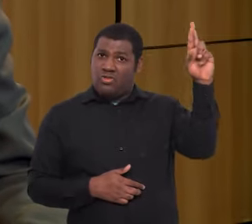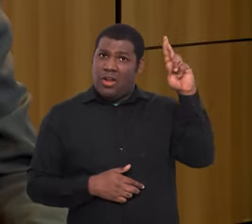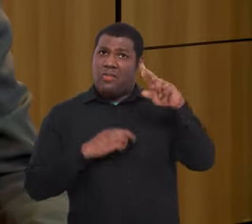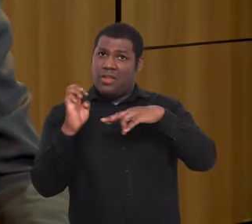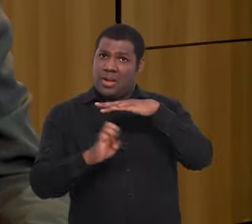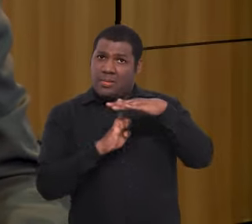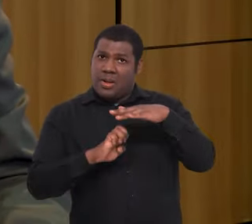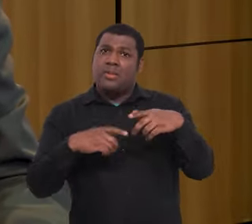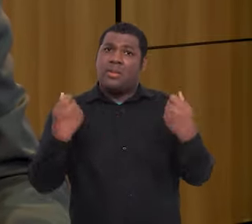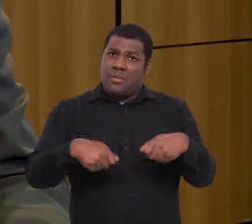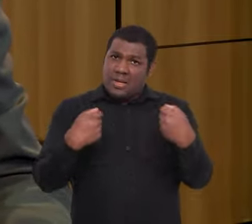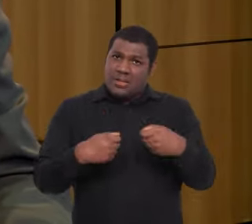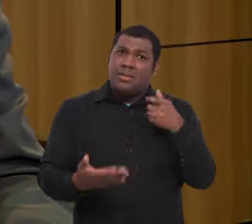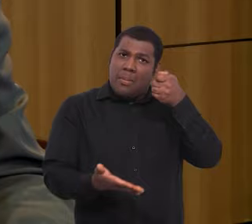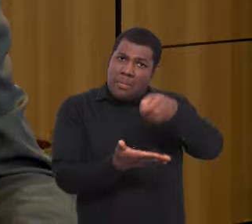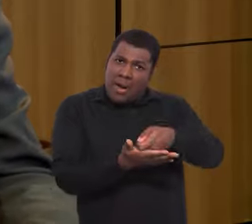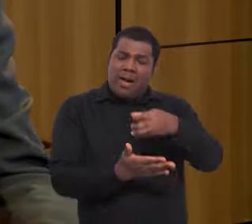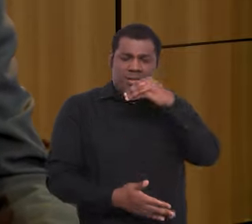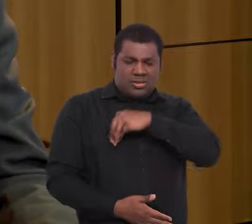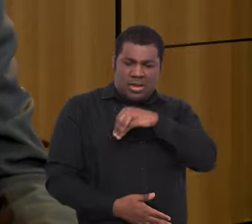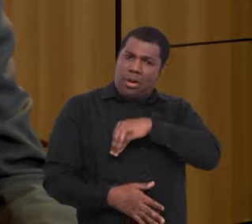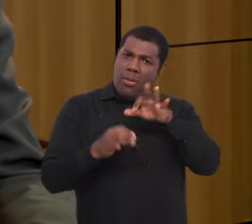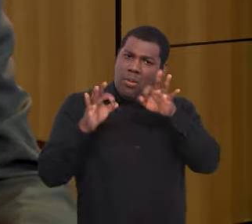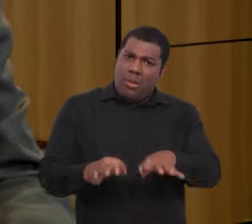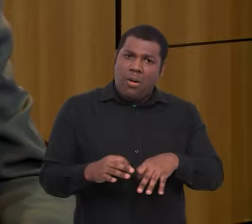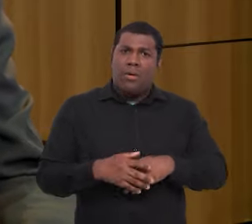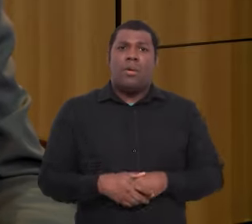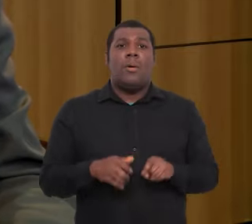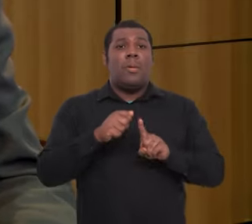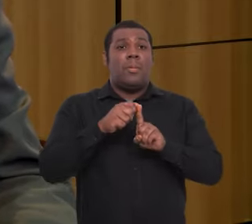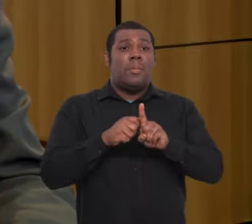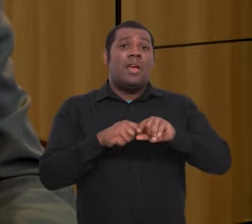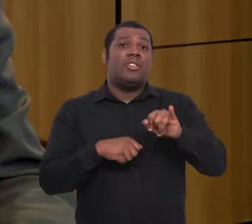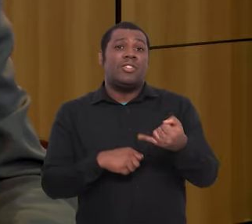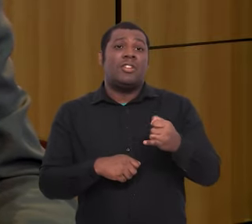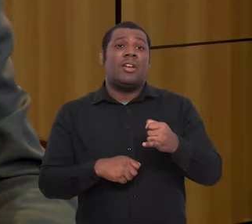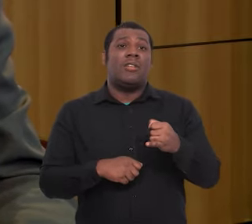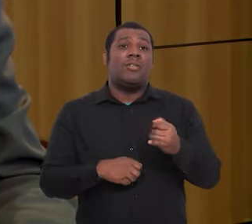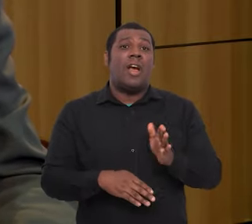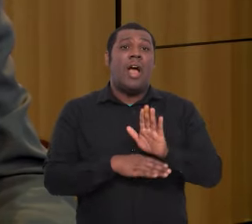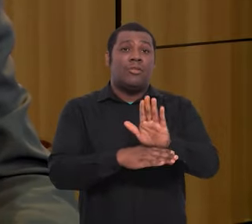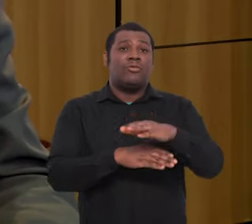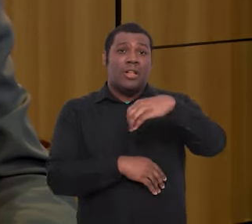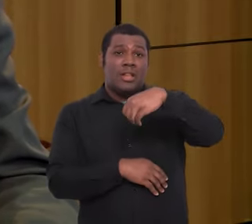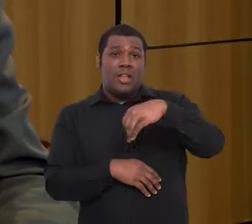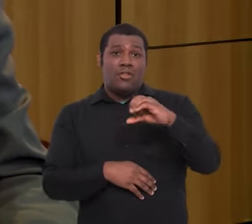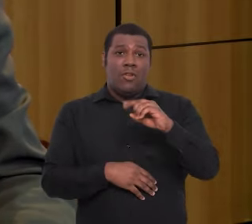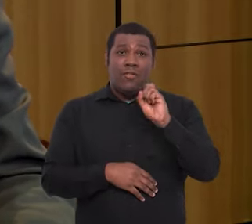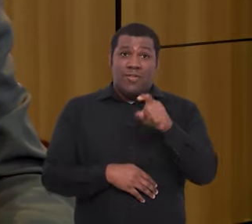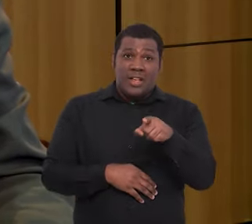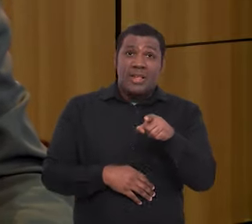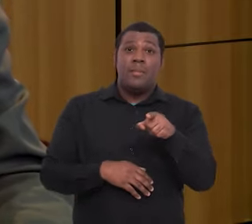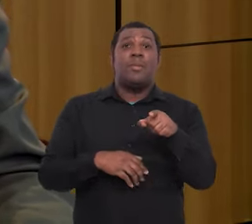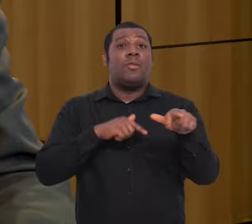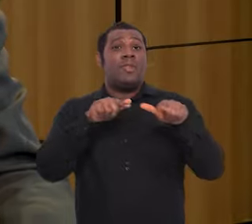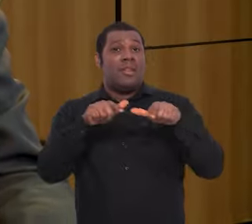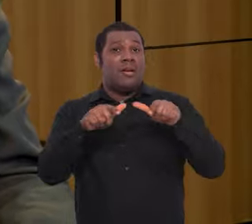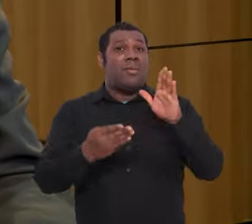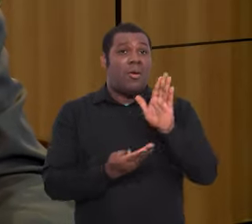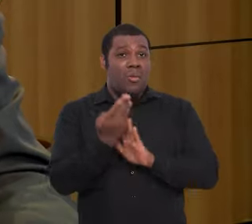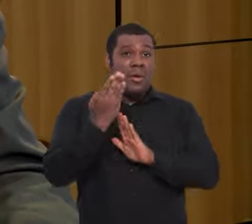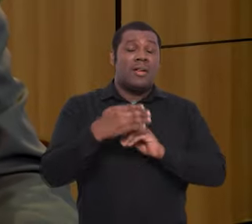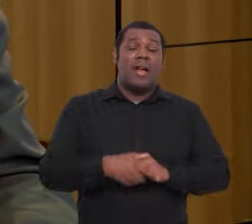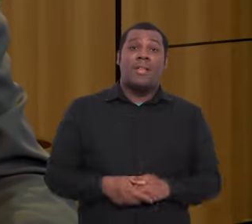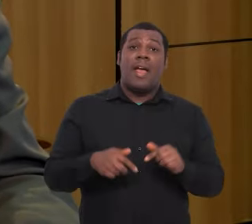trabalhadora esse ano começou melhor que o ano passado o Janeiro do ano passado geramos 90.000 empregos esse ano geramos